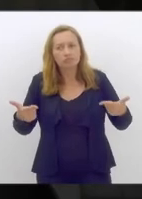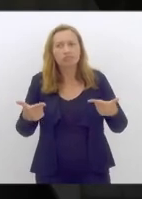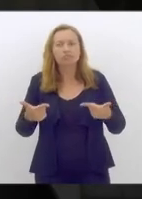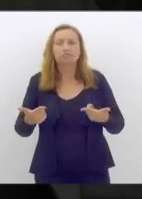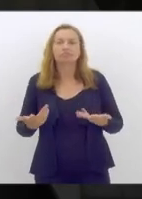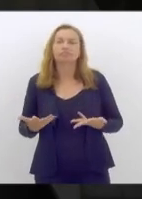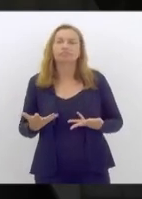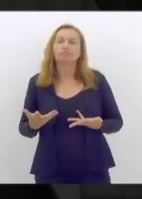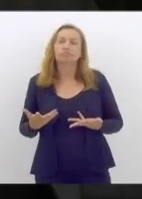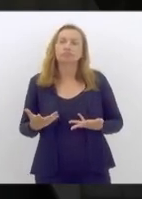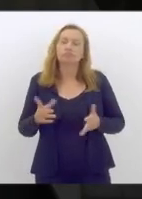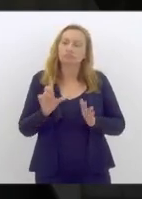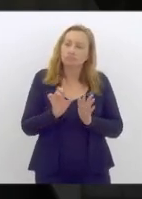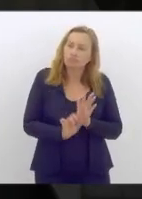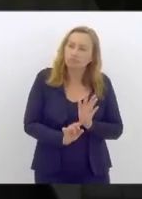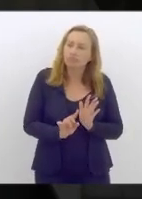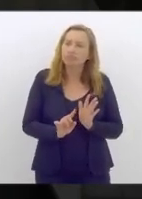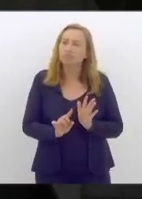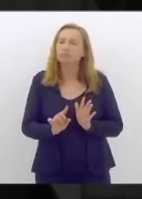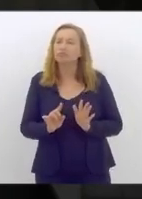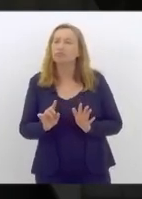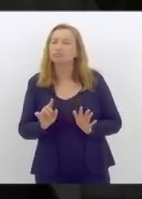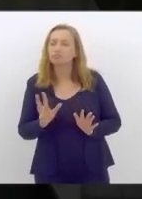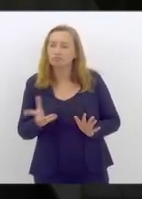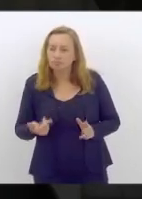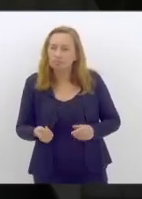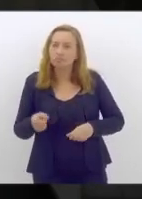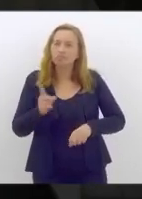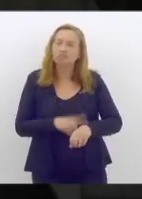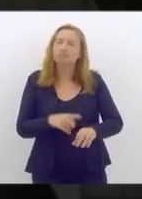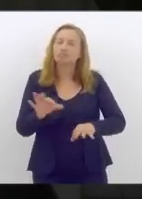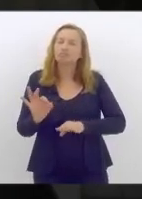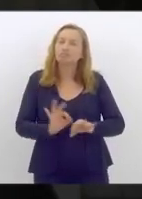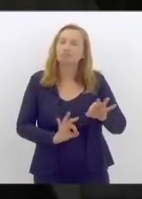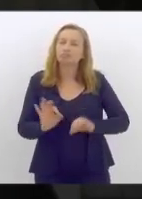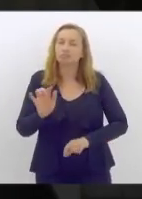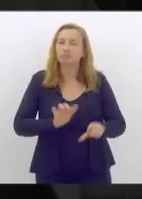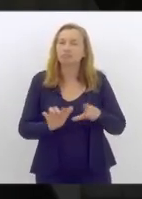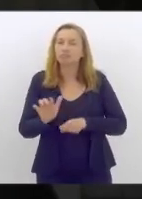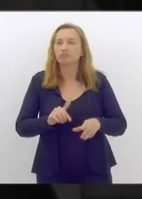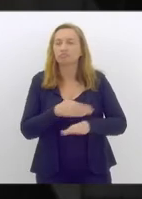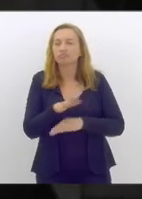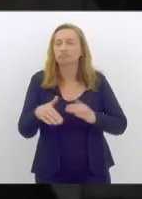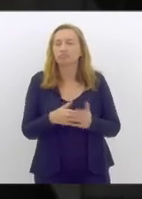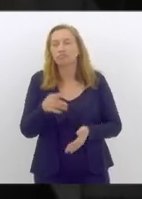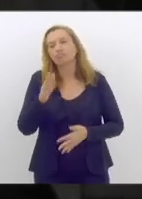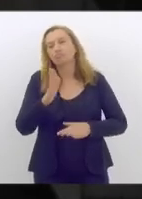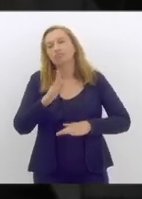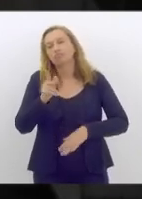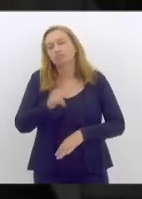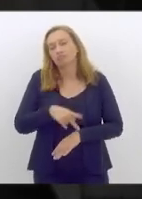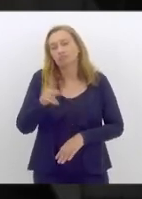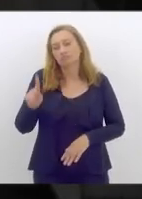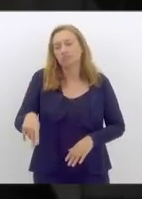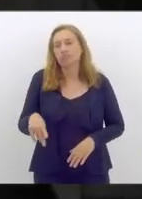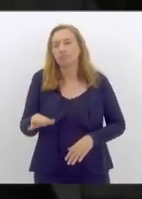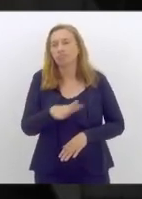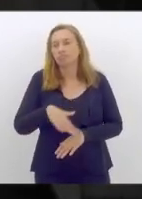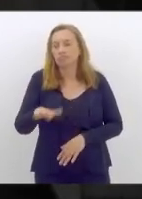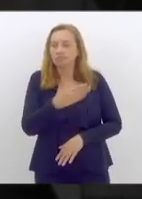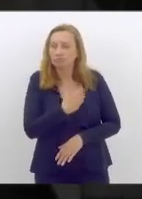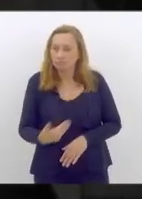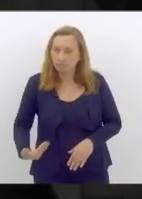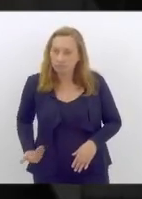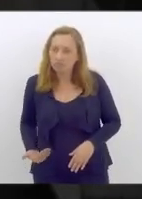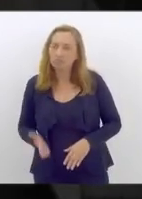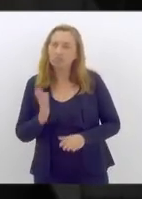mínimas remuneratórias de carreira de tempo de planejamento para toda magistério da Educação Básica seja do setor público porque